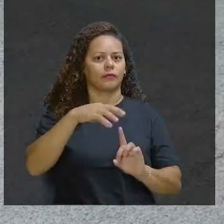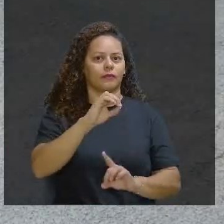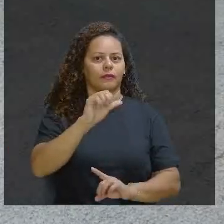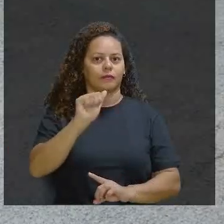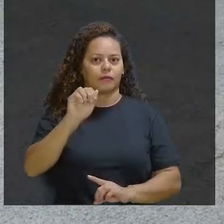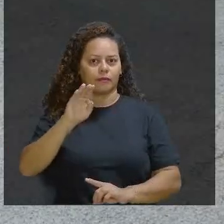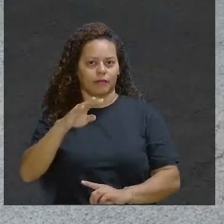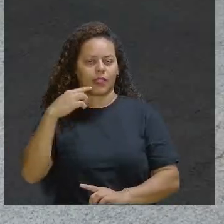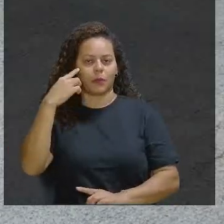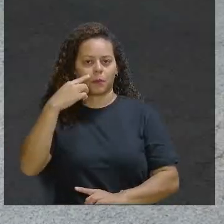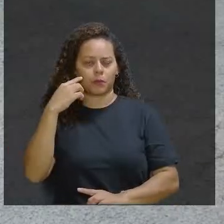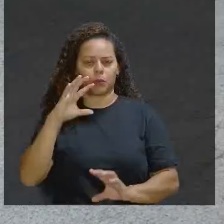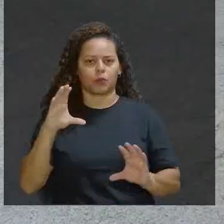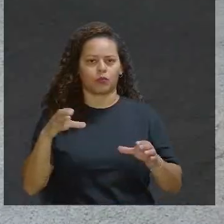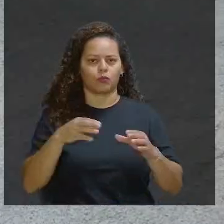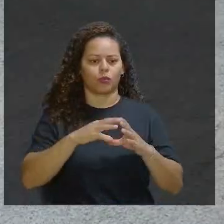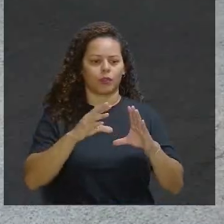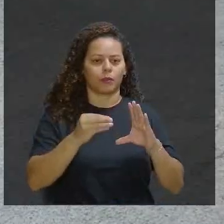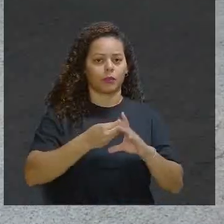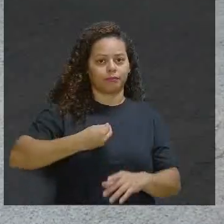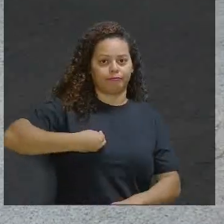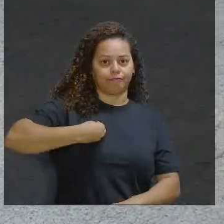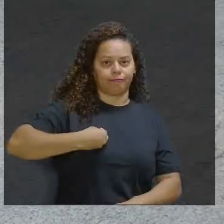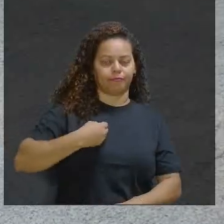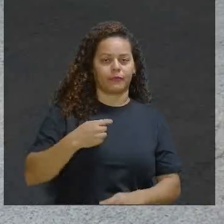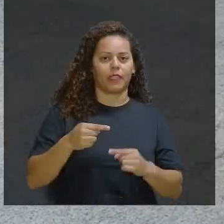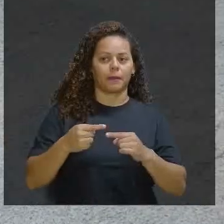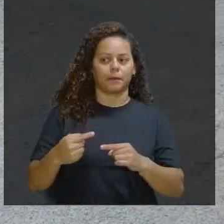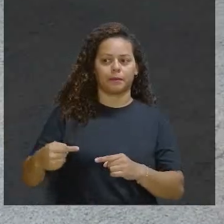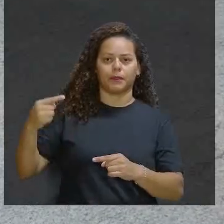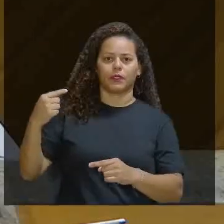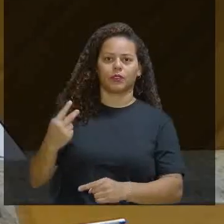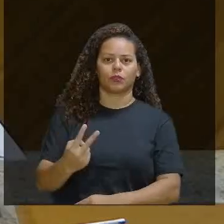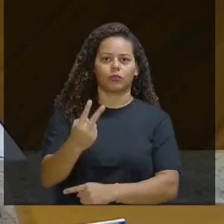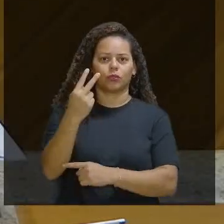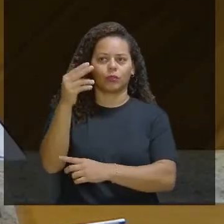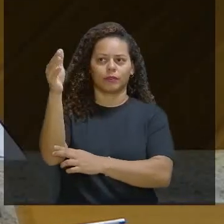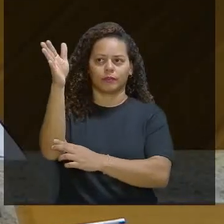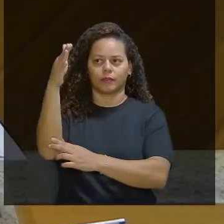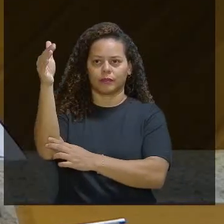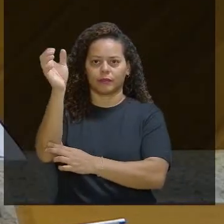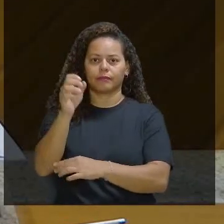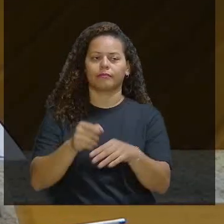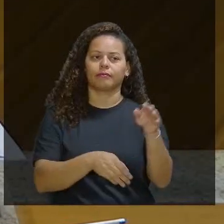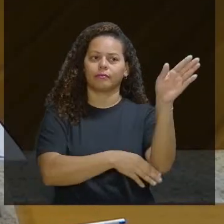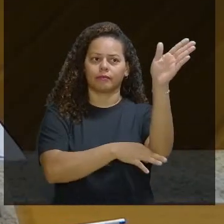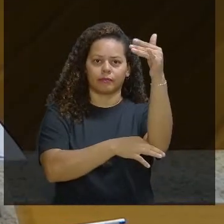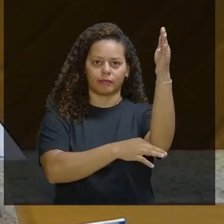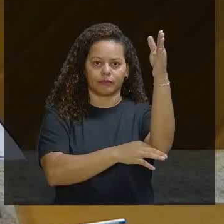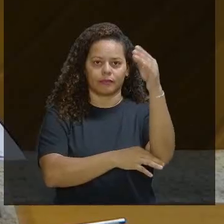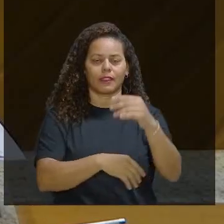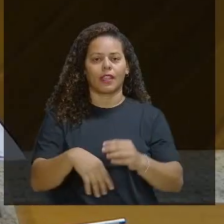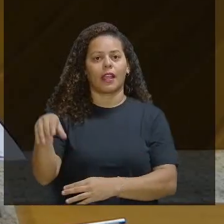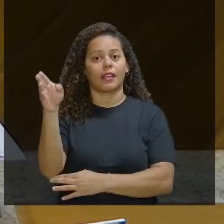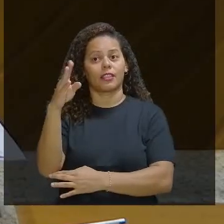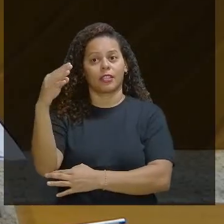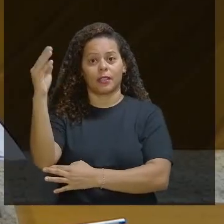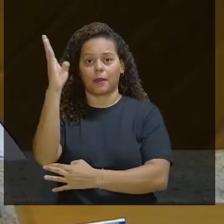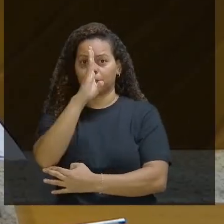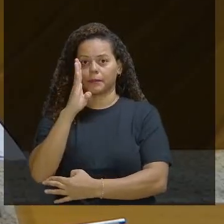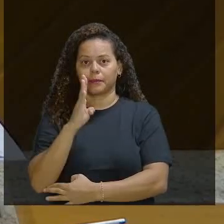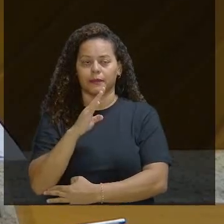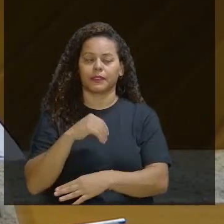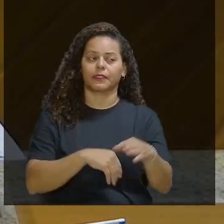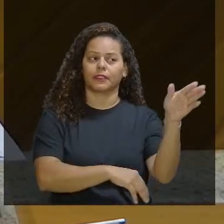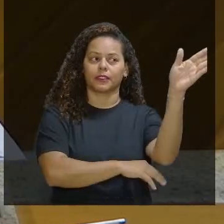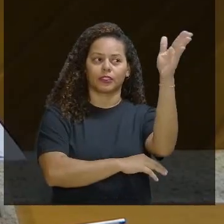TRE, está presencial. Atrás de mim há 2 mastros com bandeiras, à direita do Brasil e à esquerda do